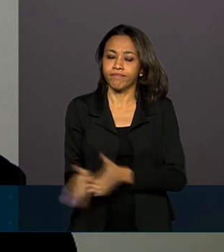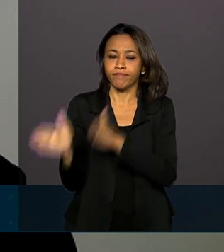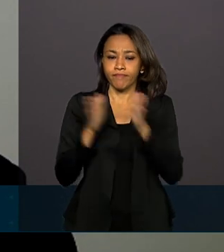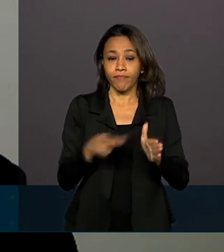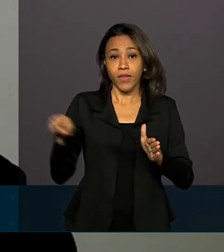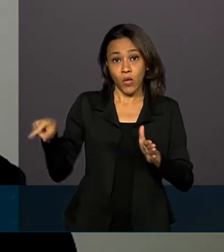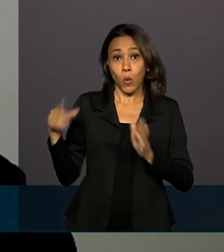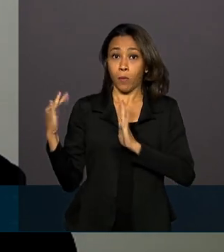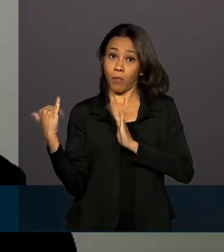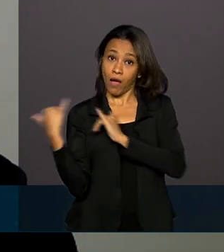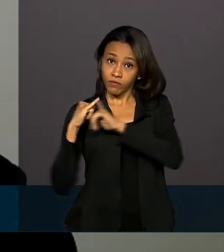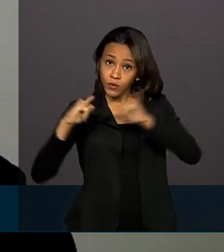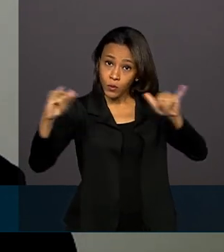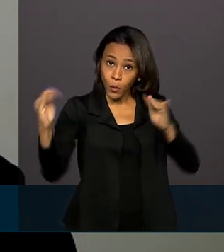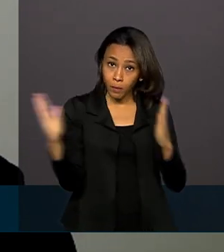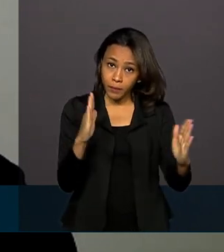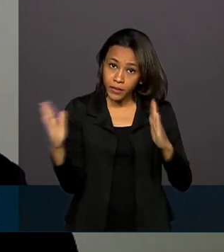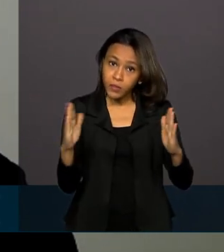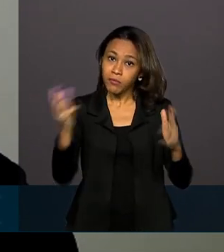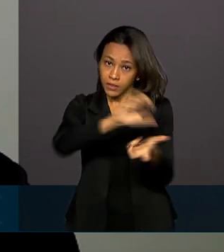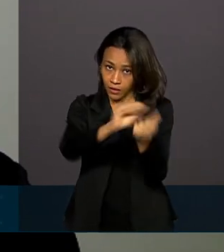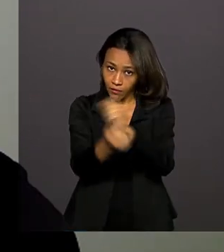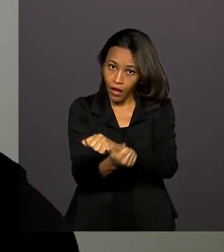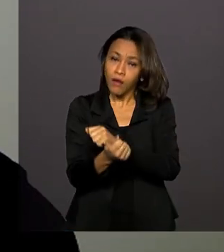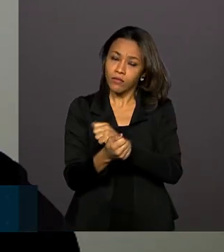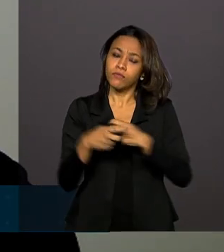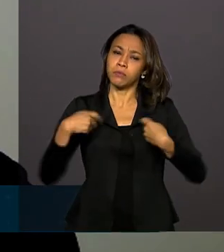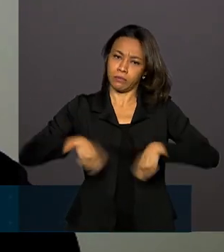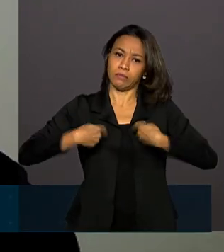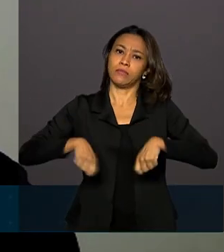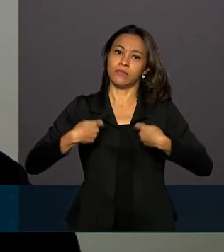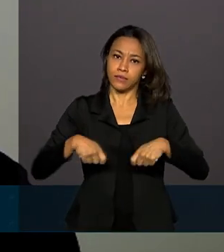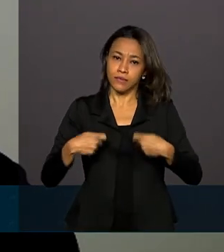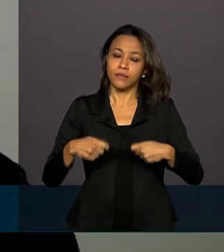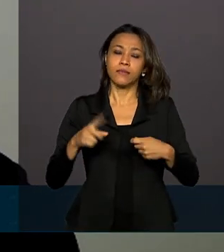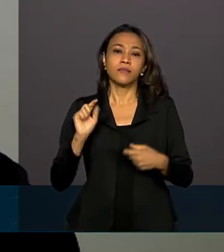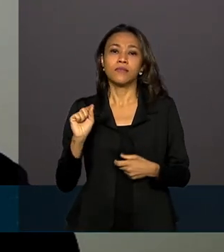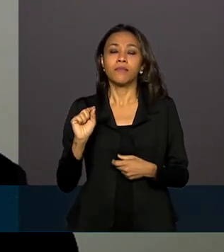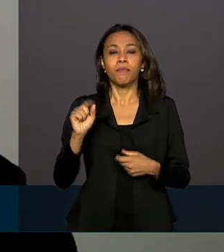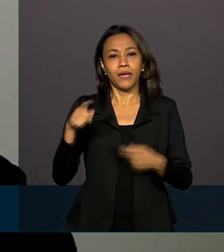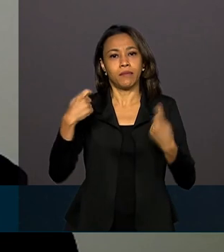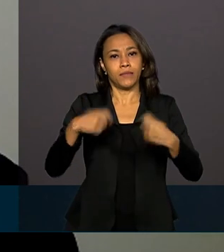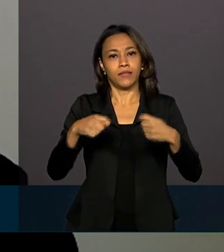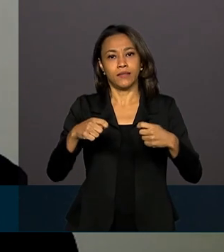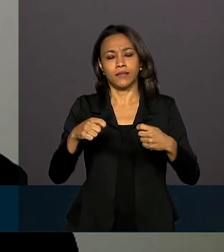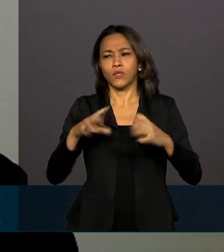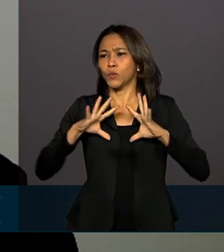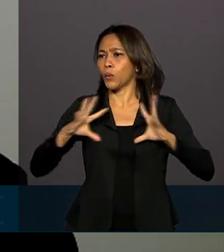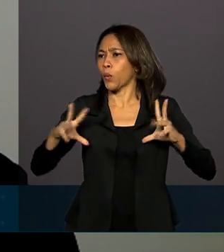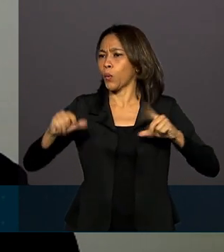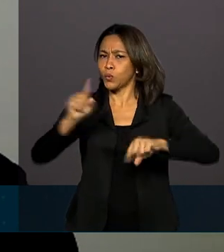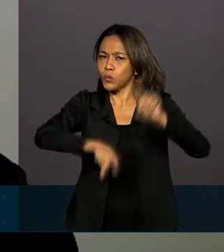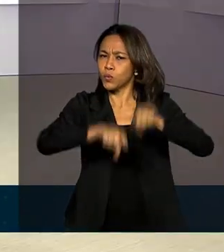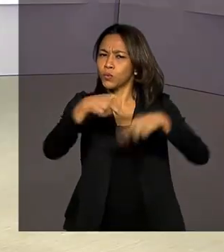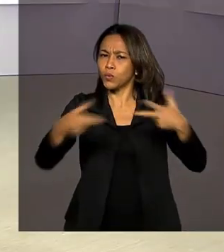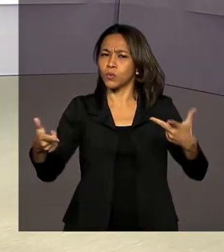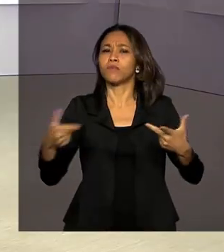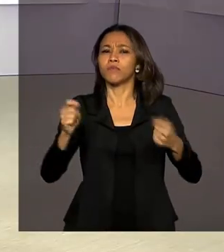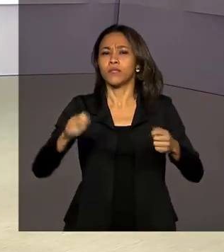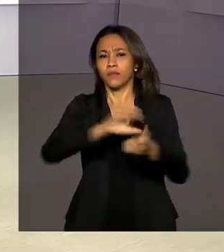foi considerado adequado e necessário para que fosse viabilizada a adequação à totalidade dos produtos.